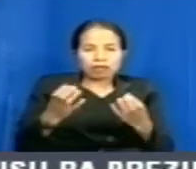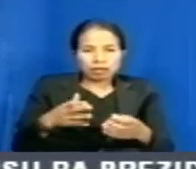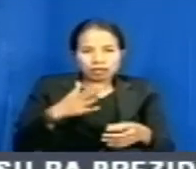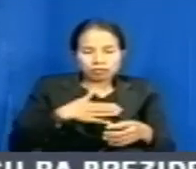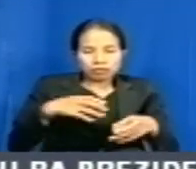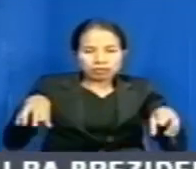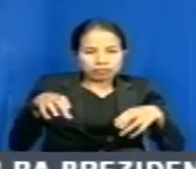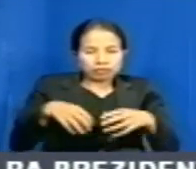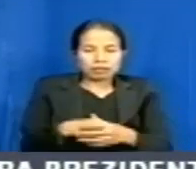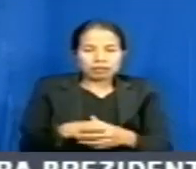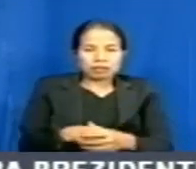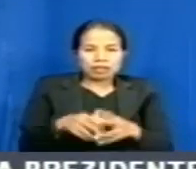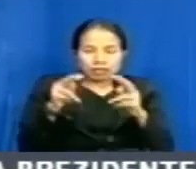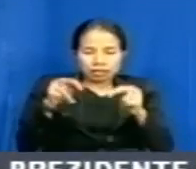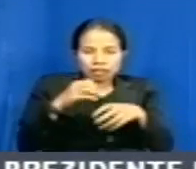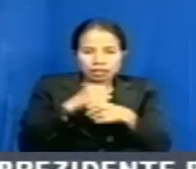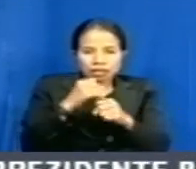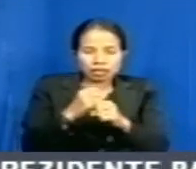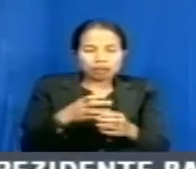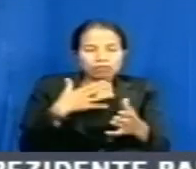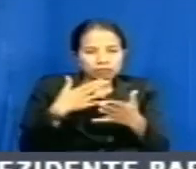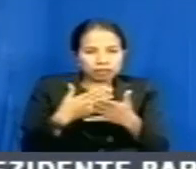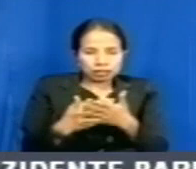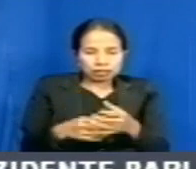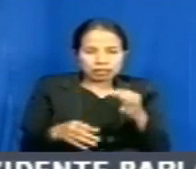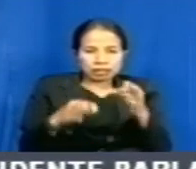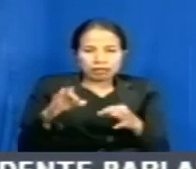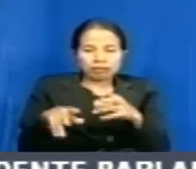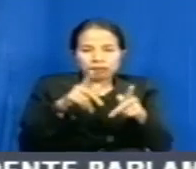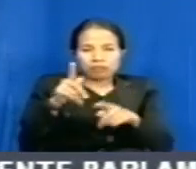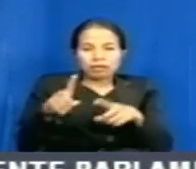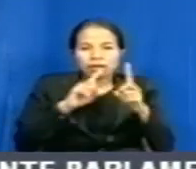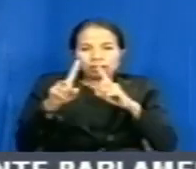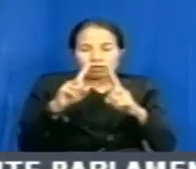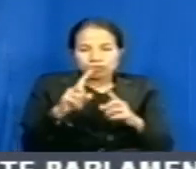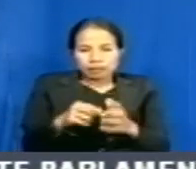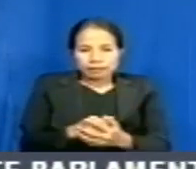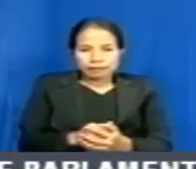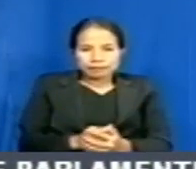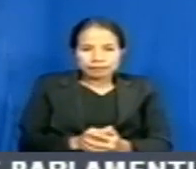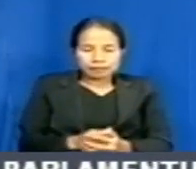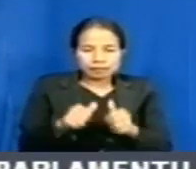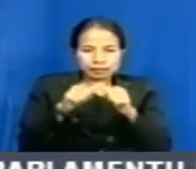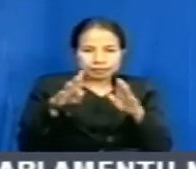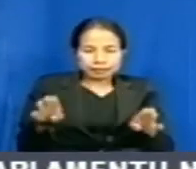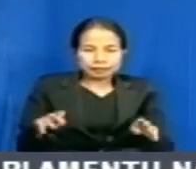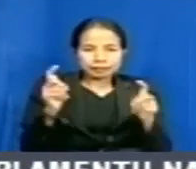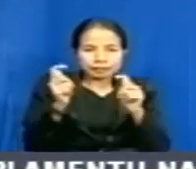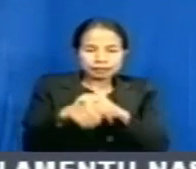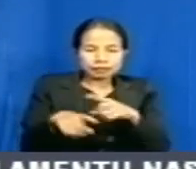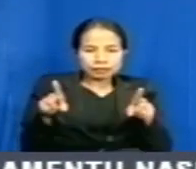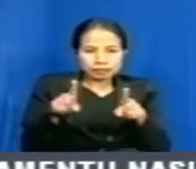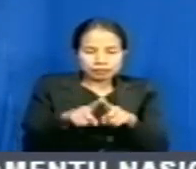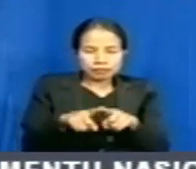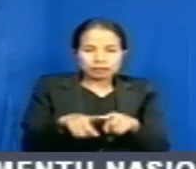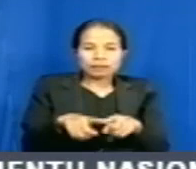a alunete 4 uma. Se lá, a comunidade colhia de Ancata. Administrador troca a nessa e dá